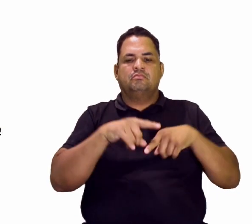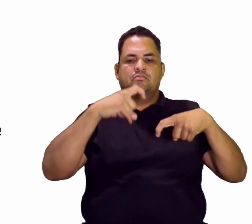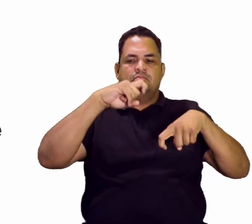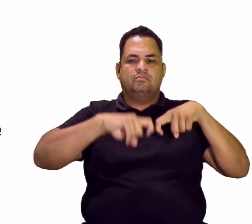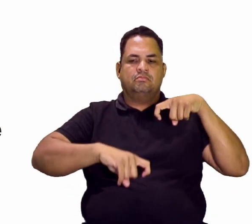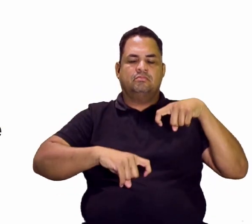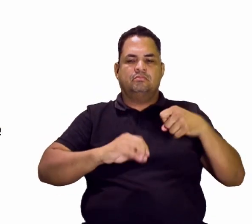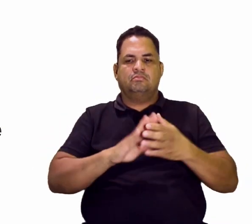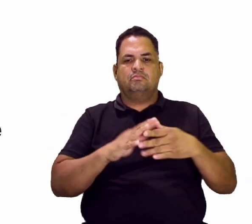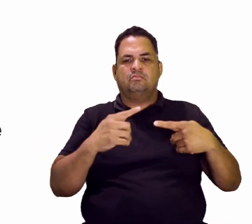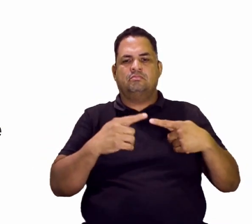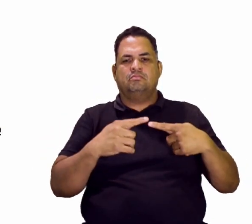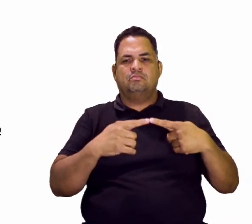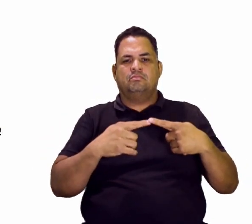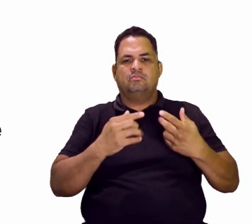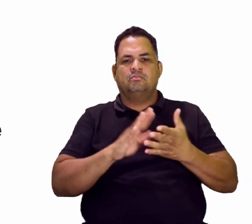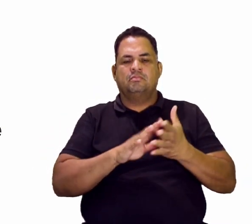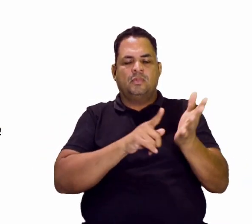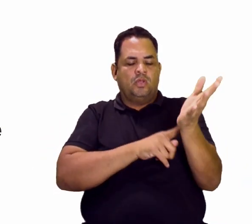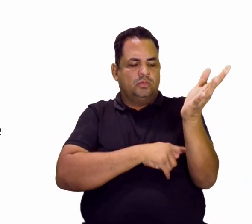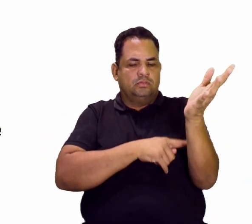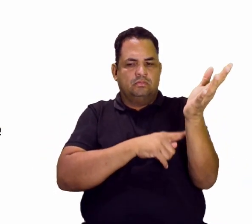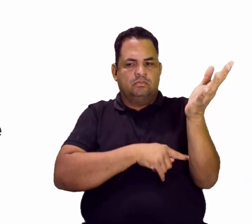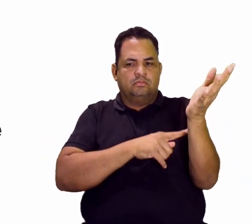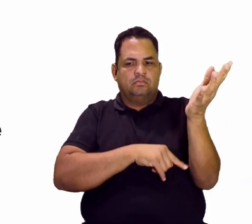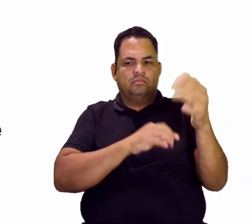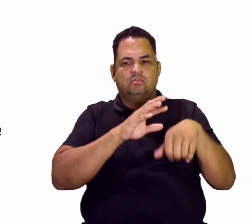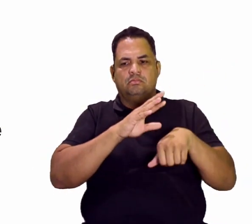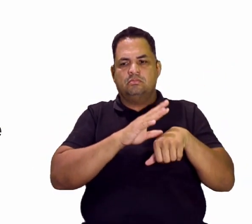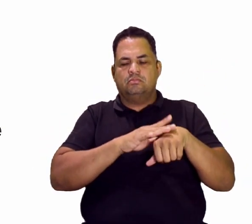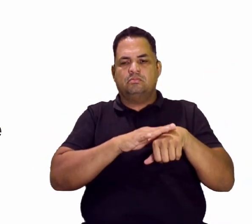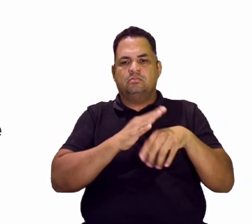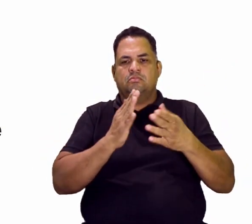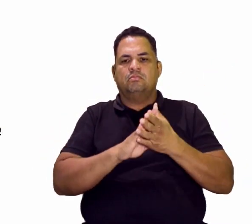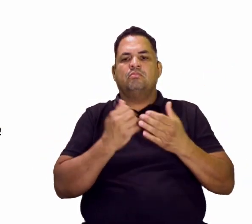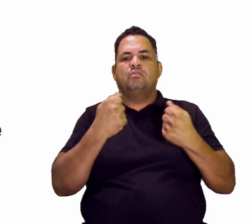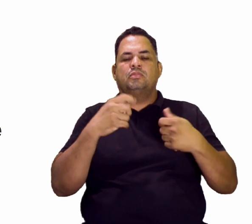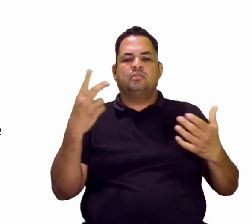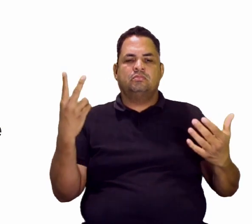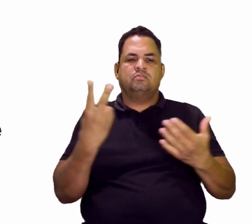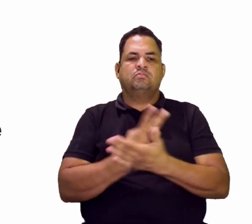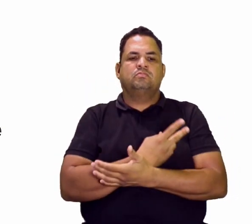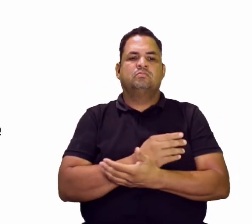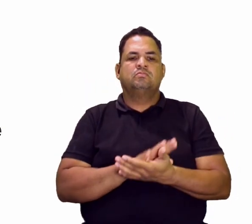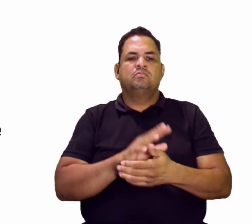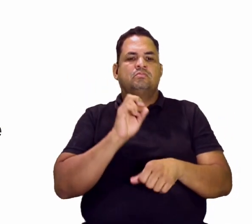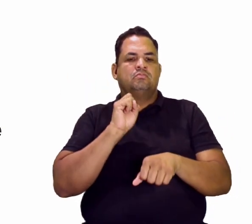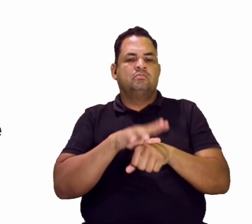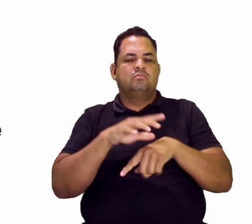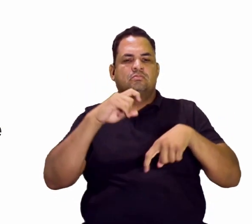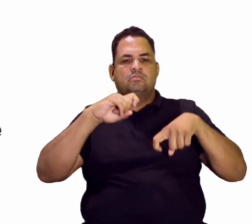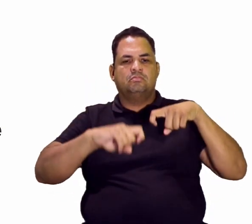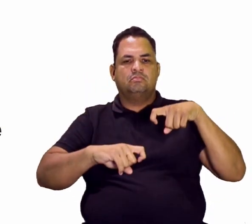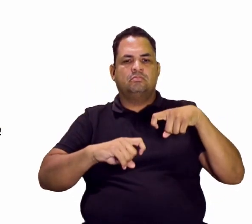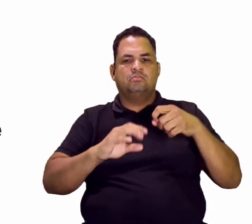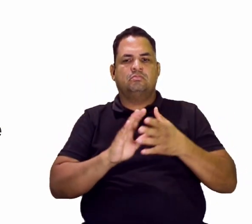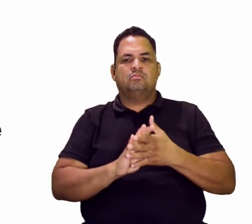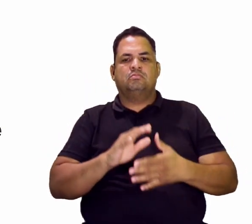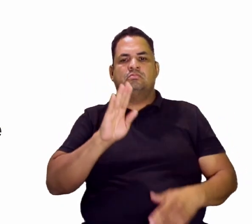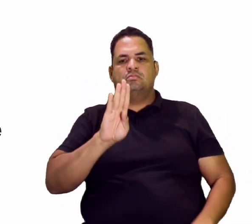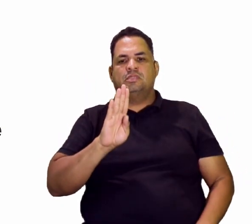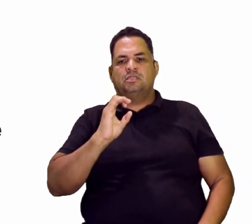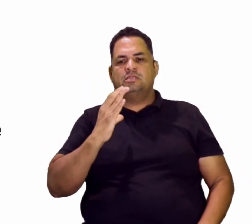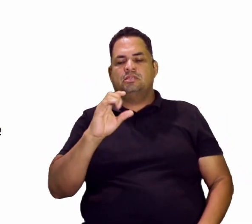sexual e o contágio com sangue contaminado, pode acontecer, tá? Via sexual,